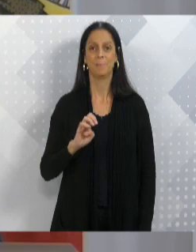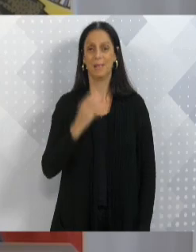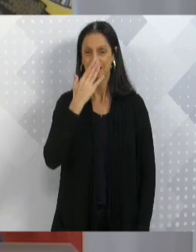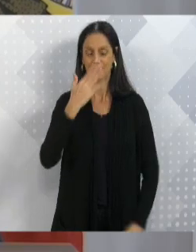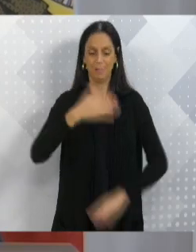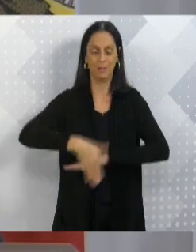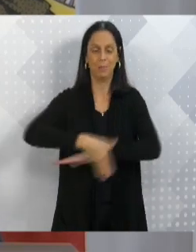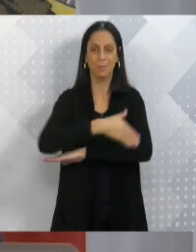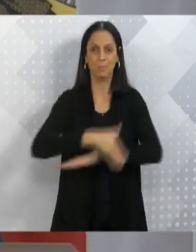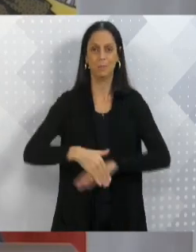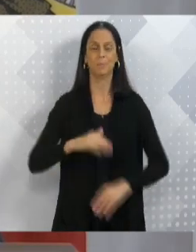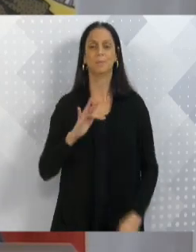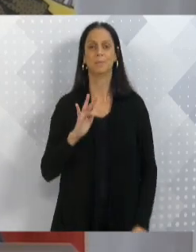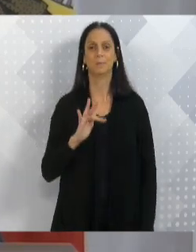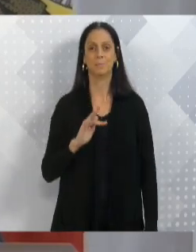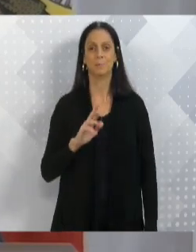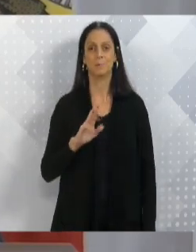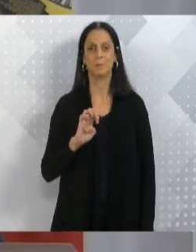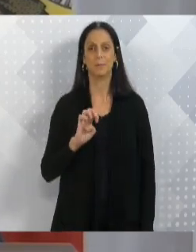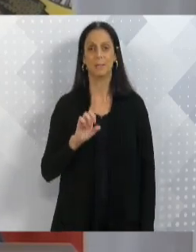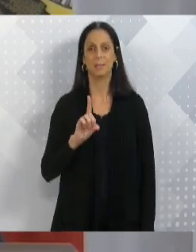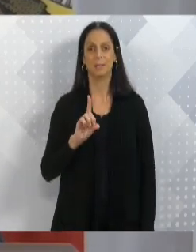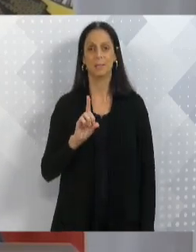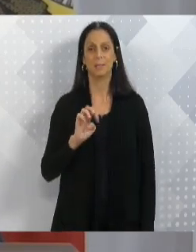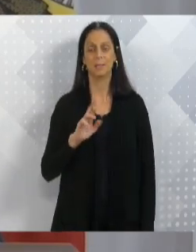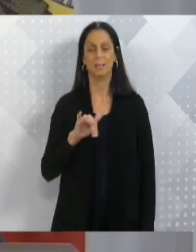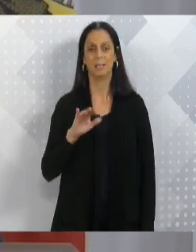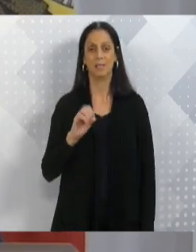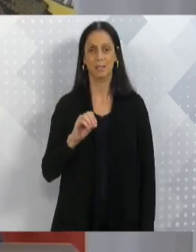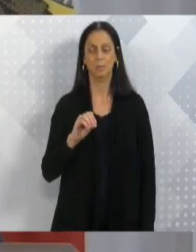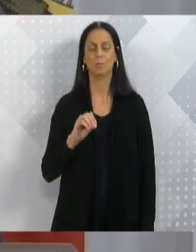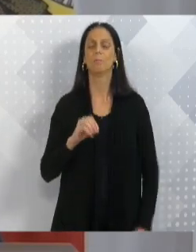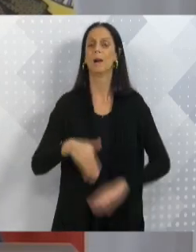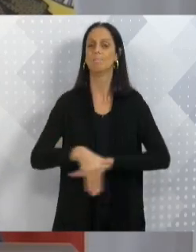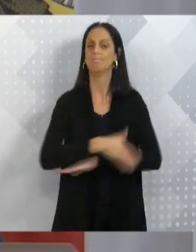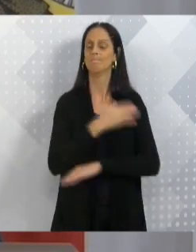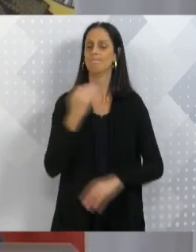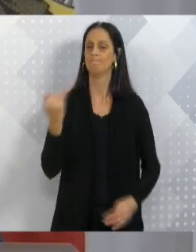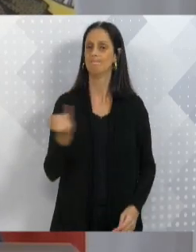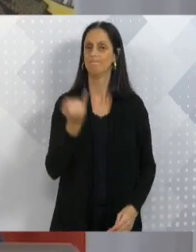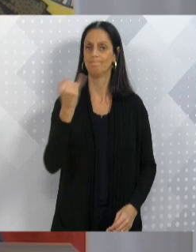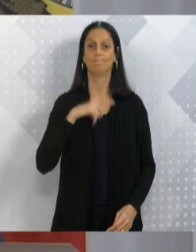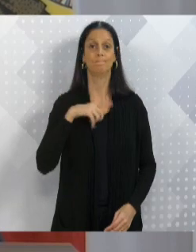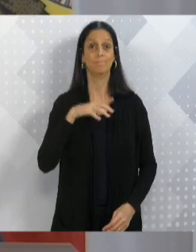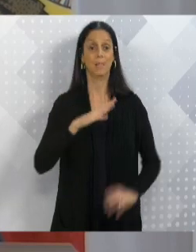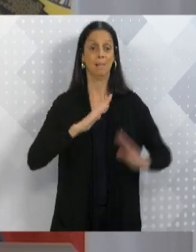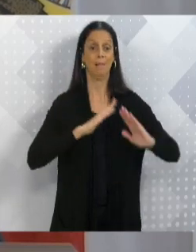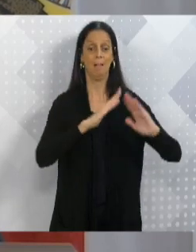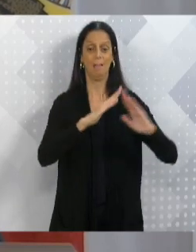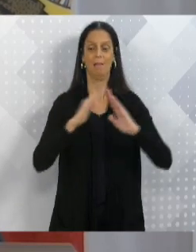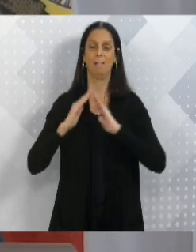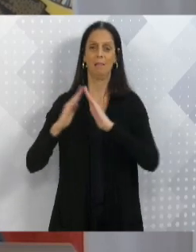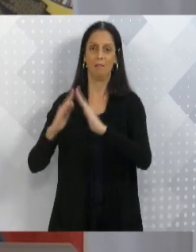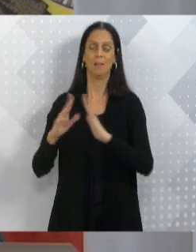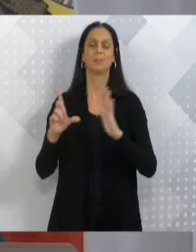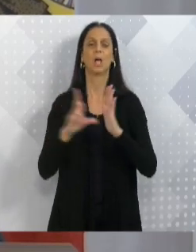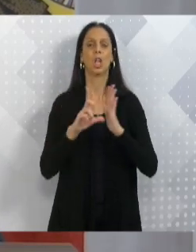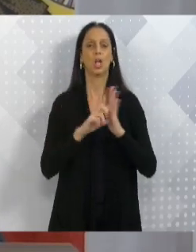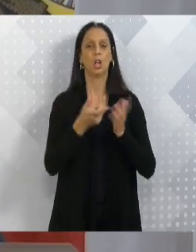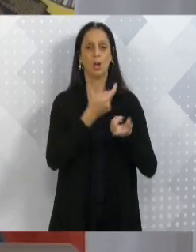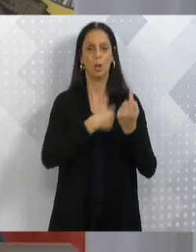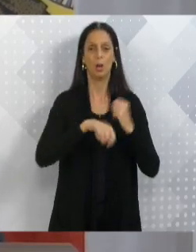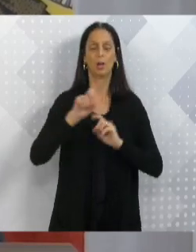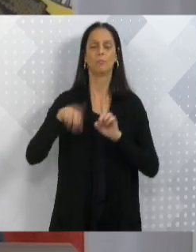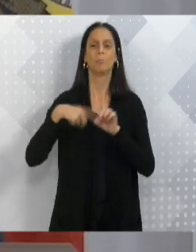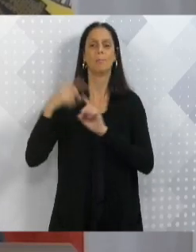Yentes, a rua Frederico Yentes, uma rua importante, que tem uma área residencial, comercial, industrial,